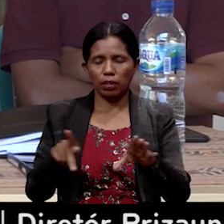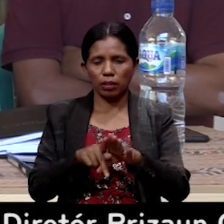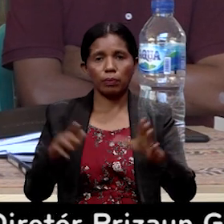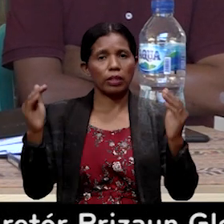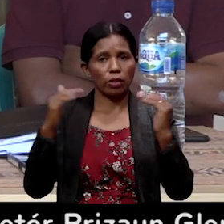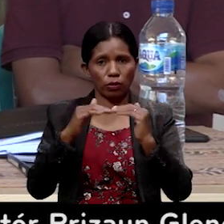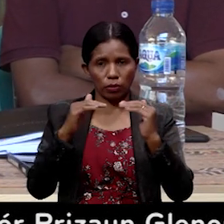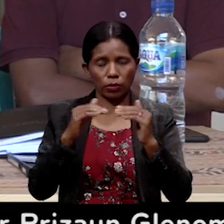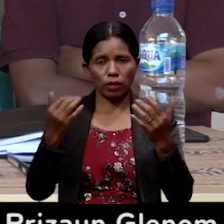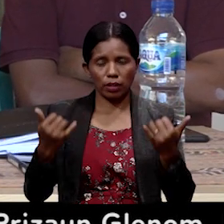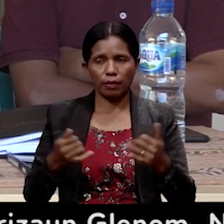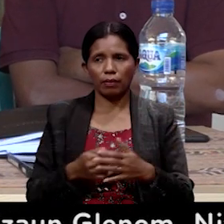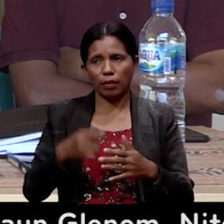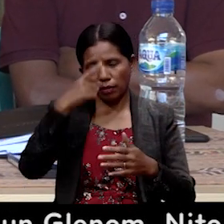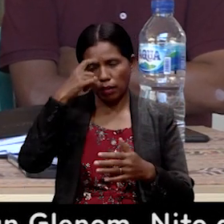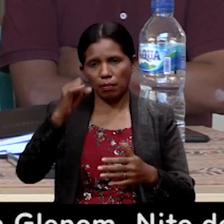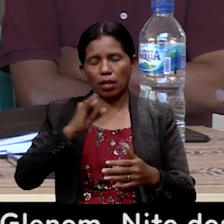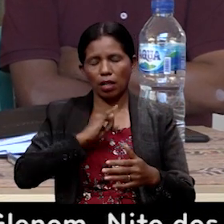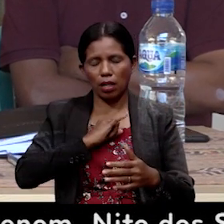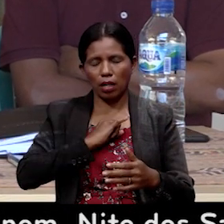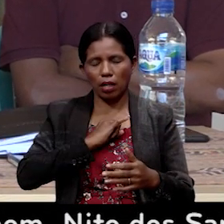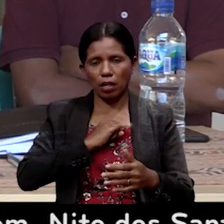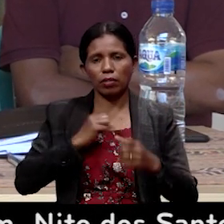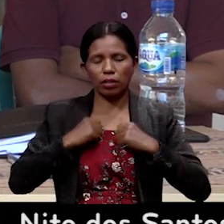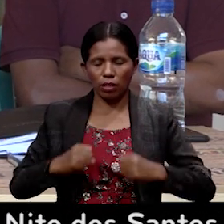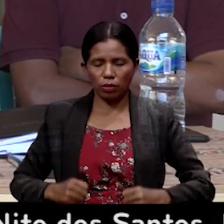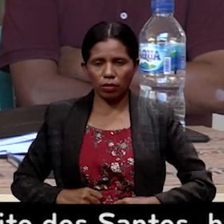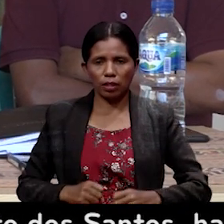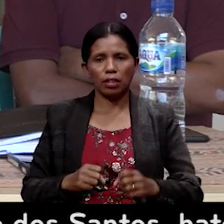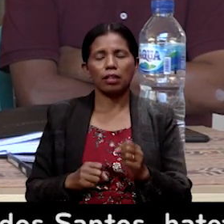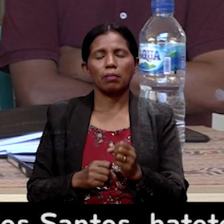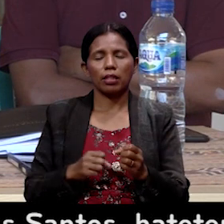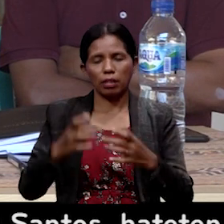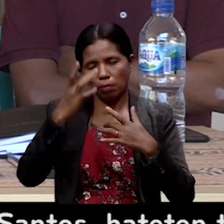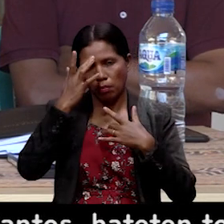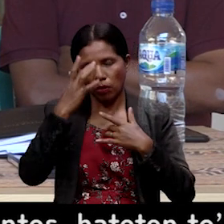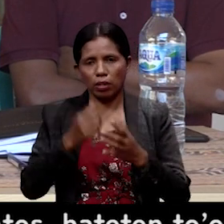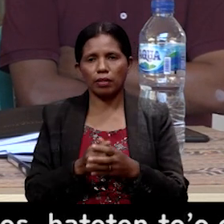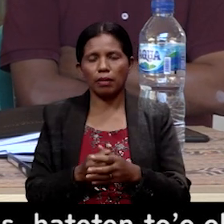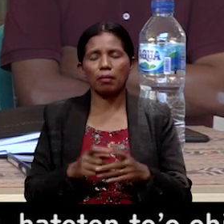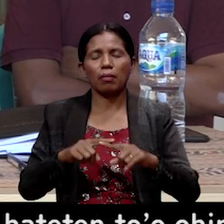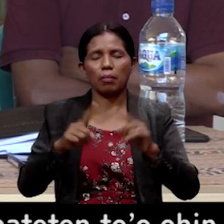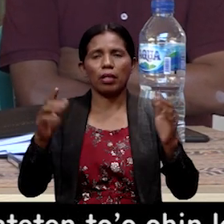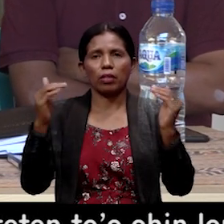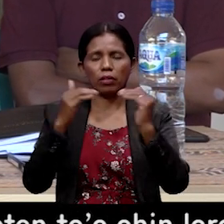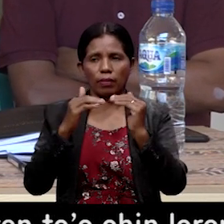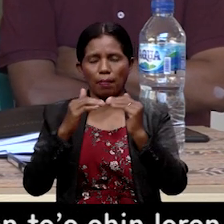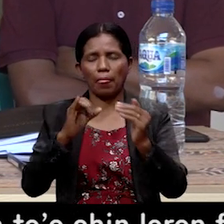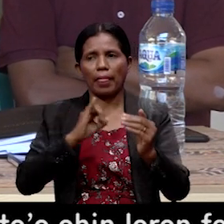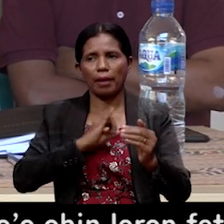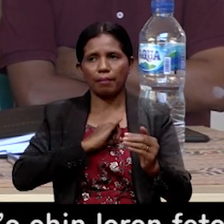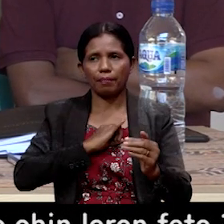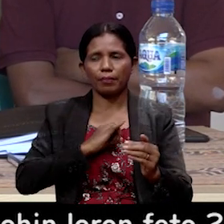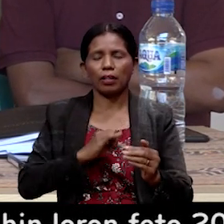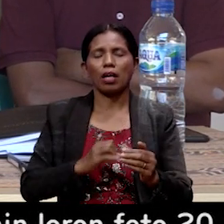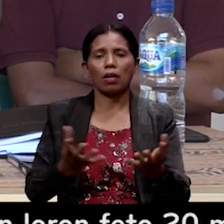da imprensa ida ne, tamba hau ni condição saúde la permiti. Mai be, lihu si conferência da imprensa ida ne,